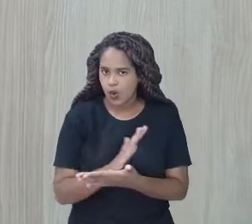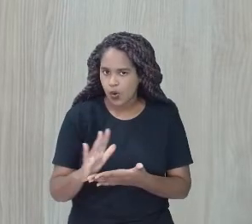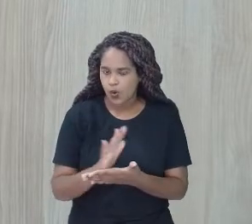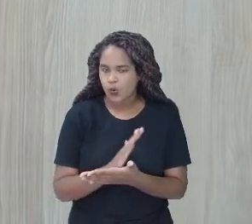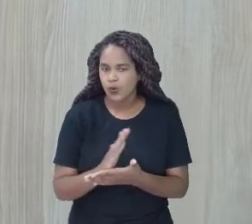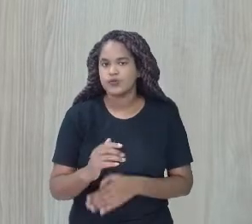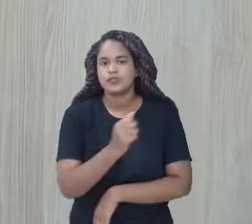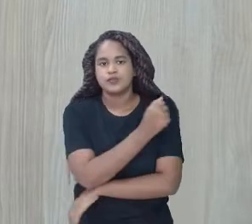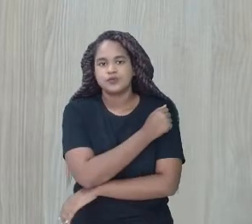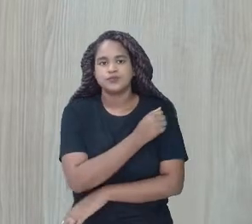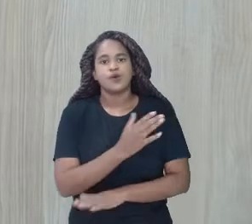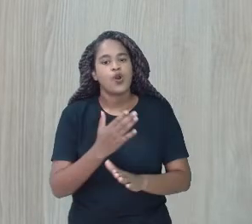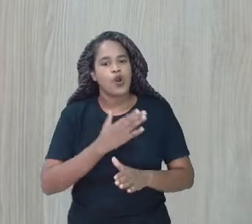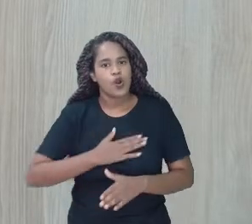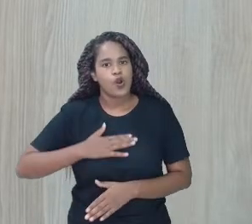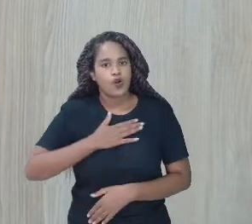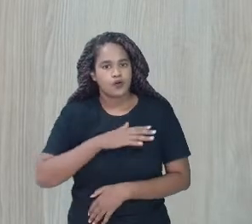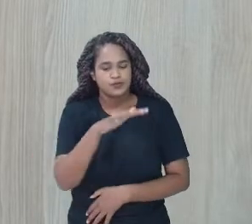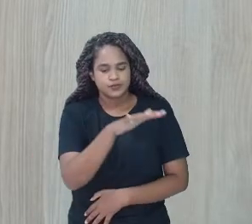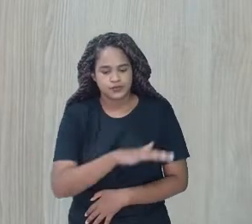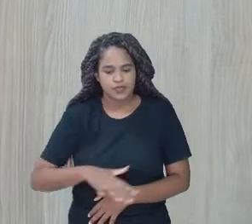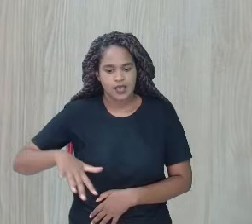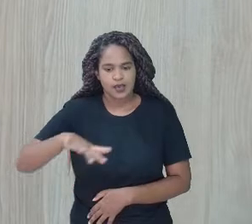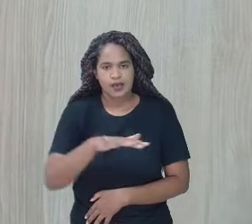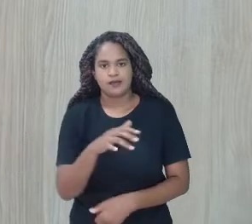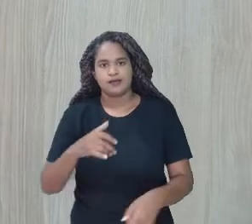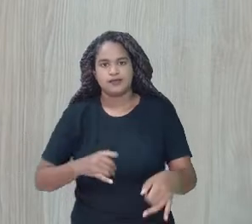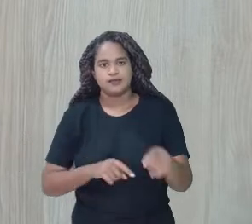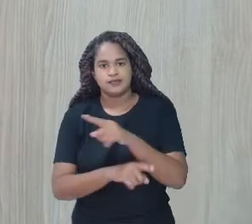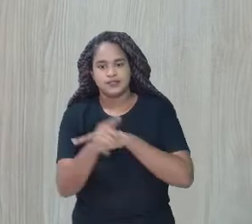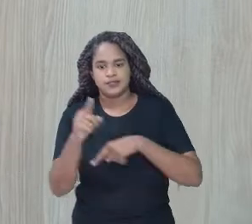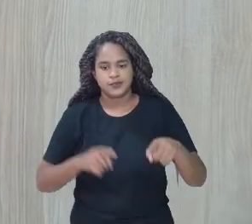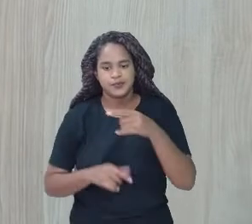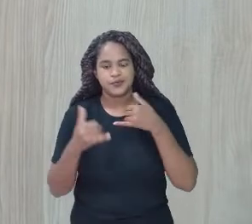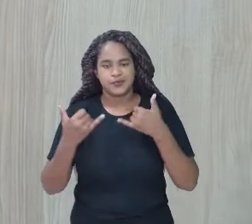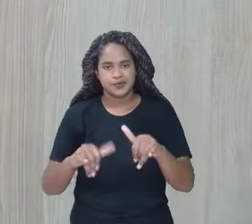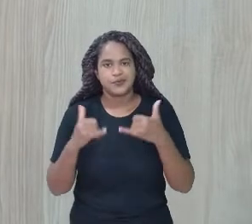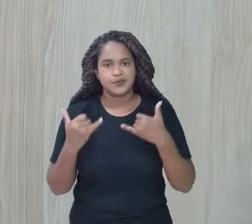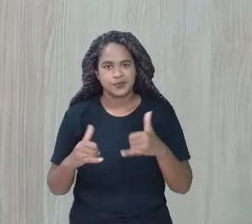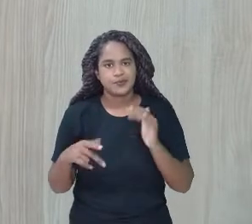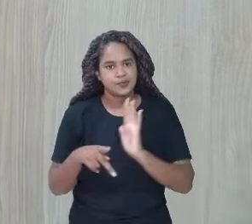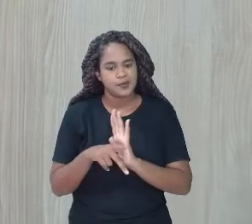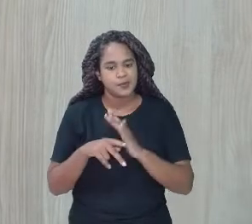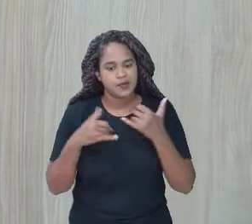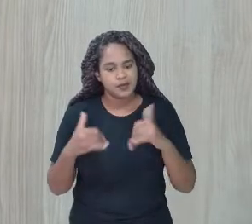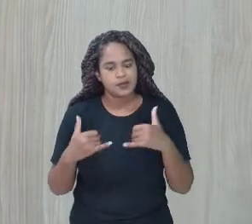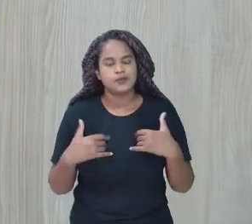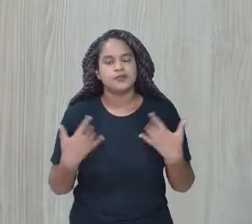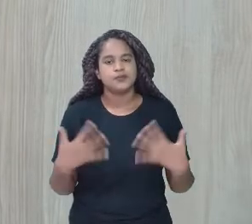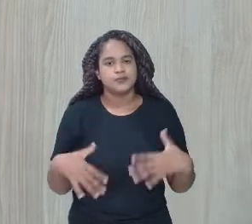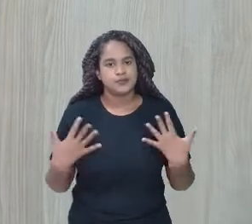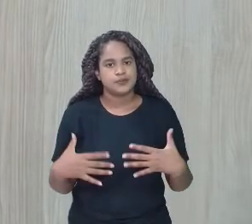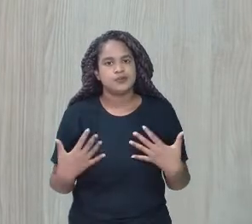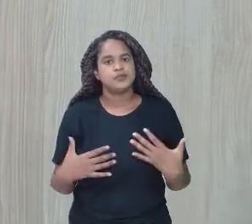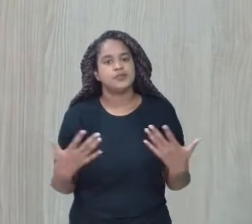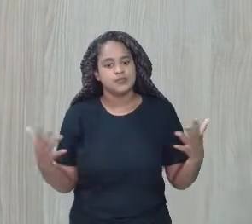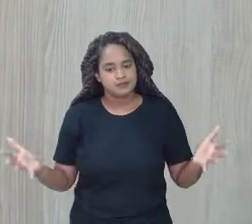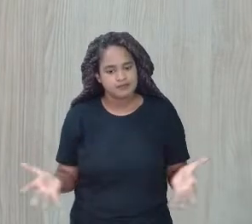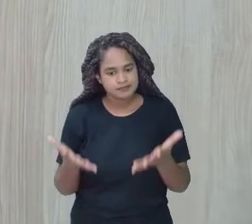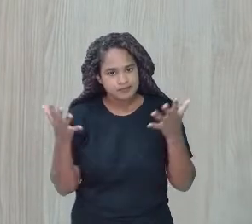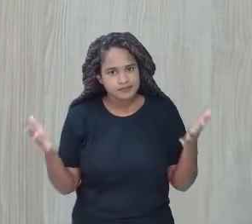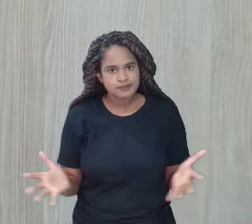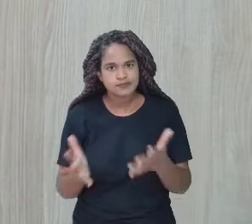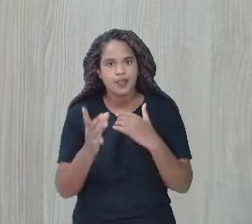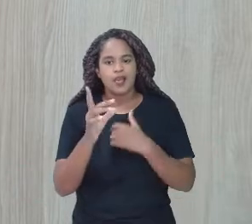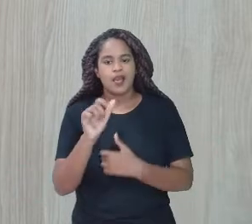interessam por essa parte, né, de circuito elétrico, de eletricidade, né? Vamos ver se intensifica isso, Adriano. Quem sabe